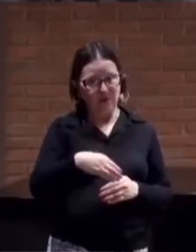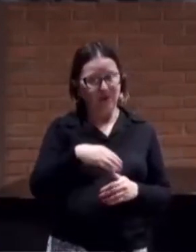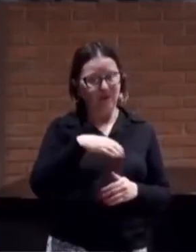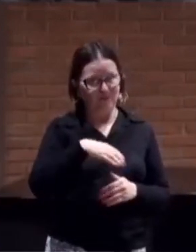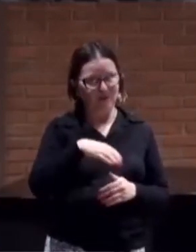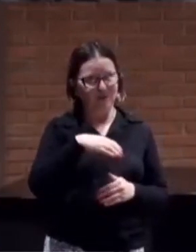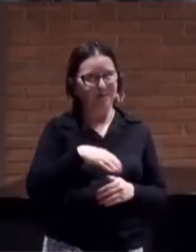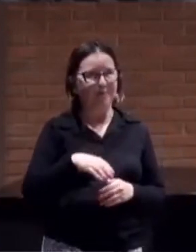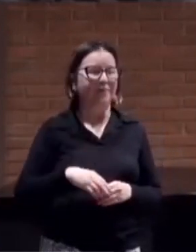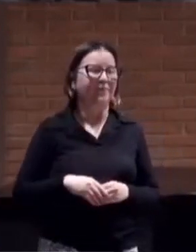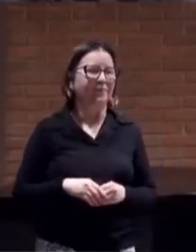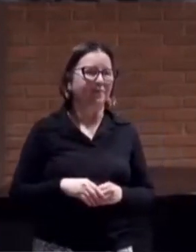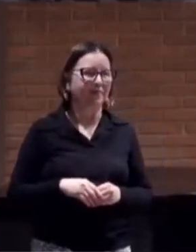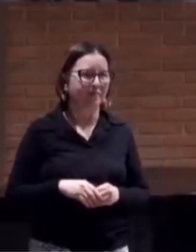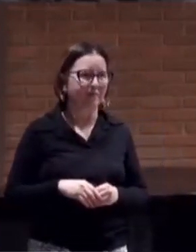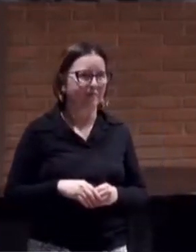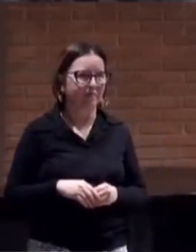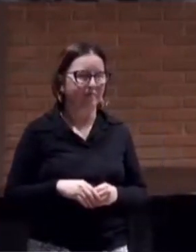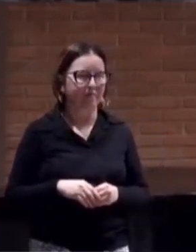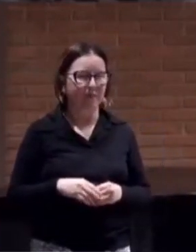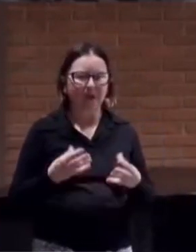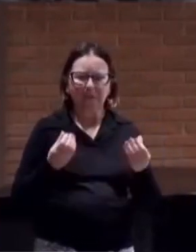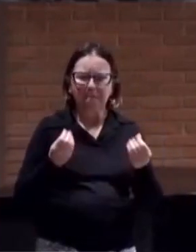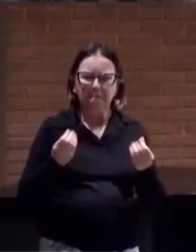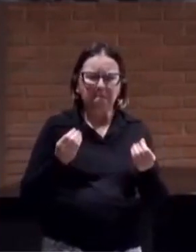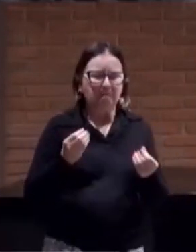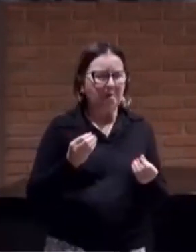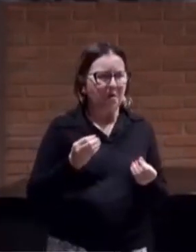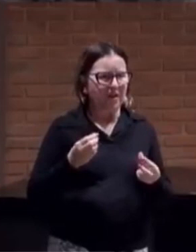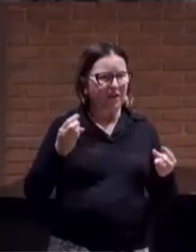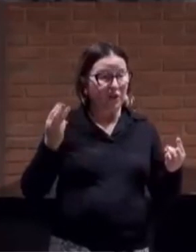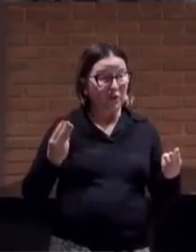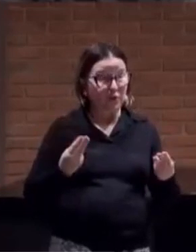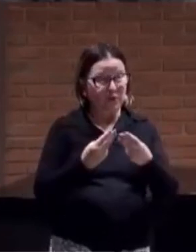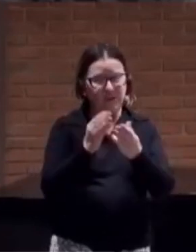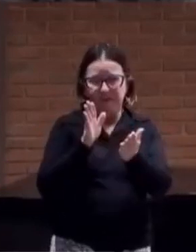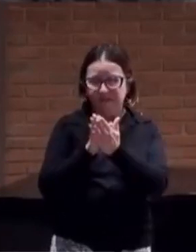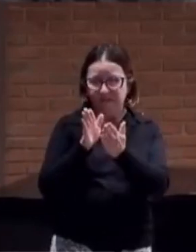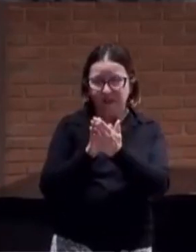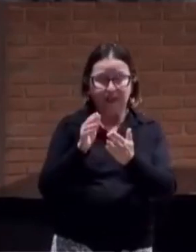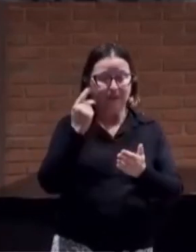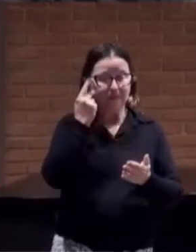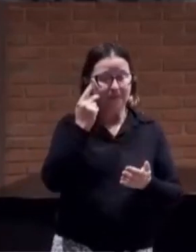A grande quantidade de judeus que fugiu para Portugal,